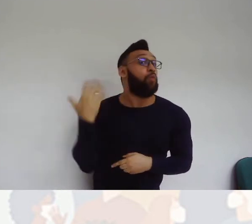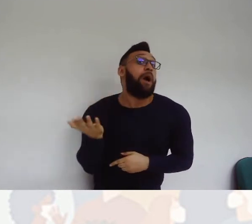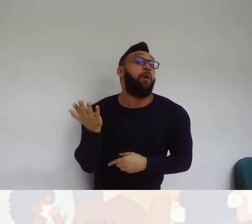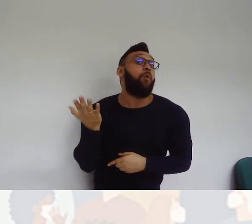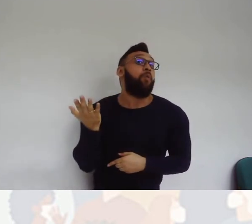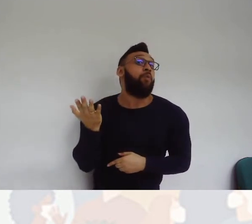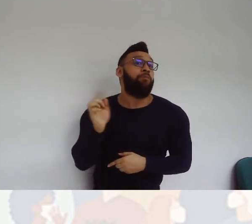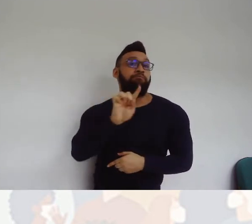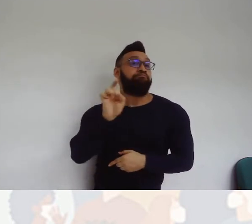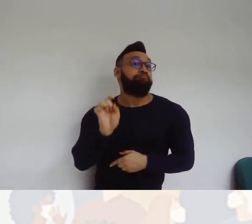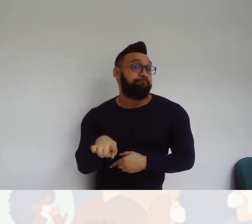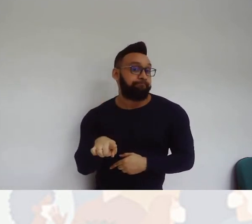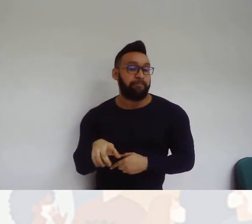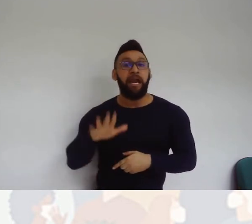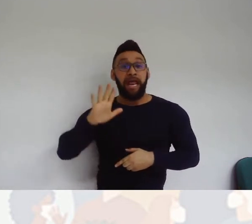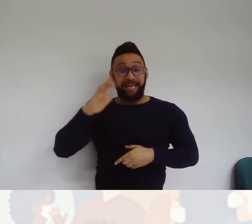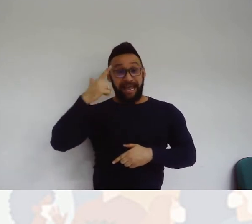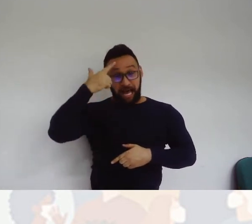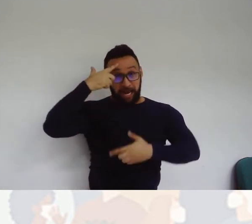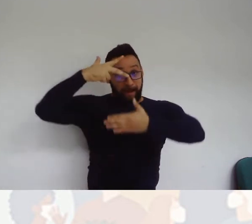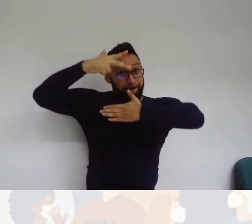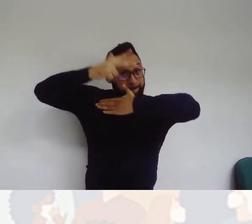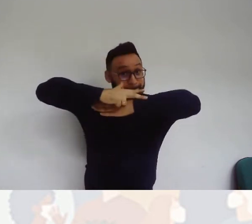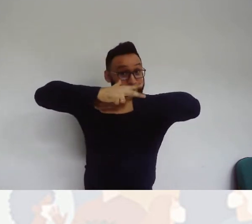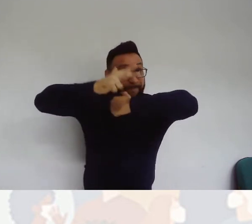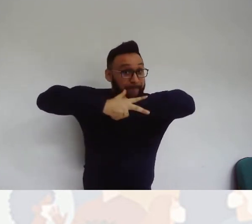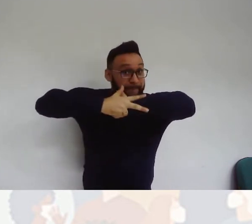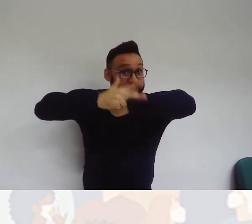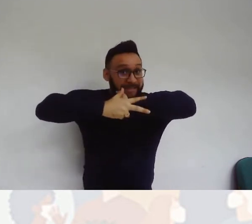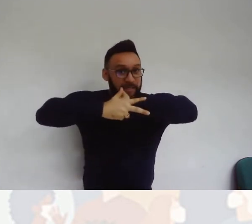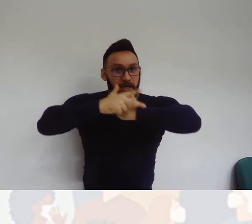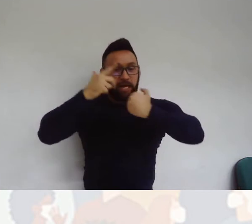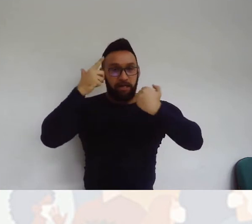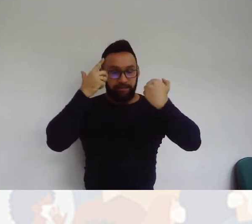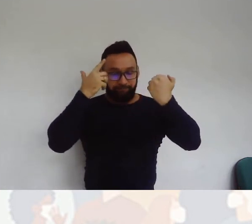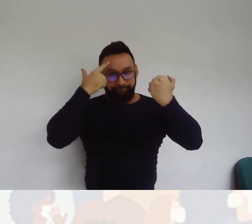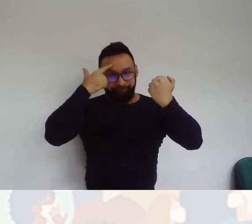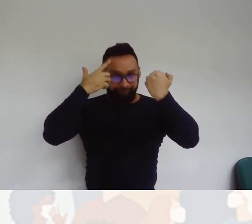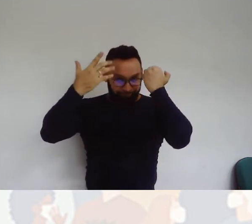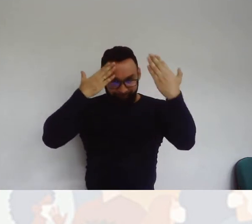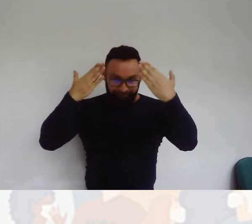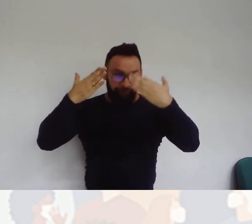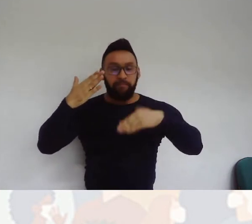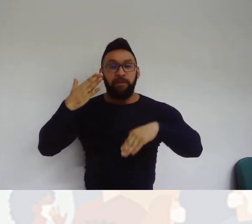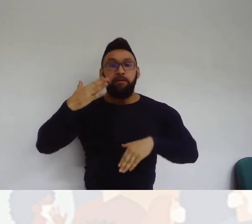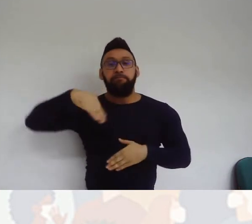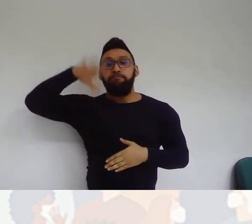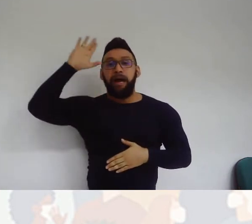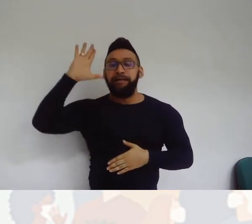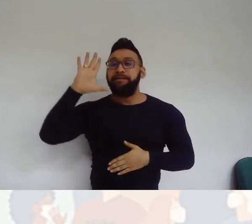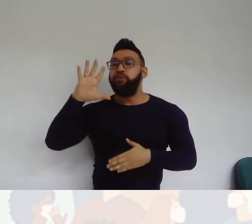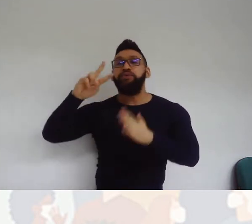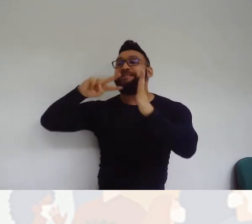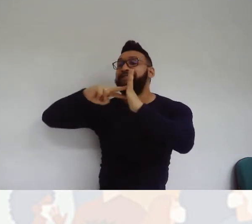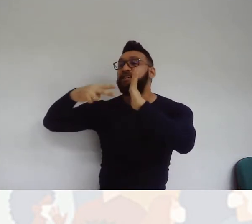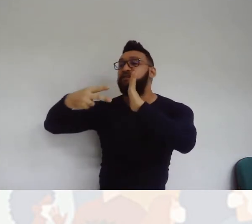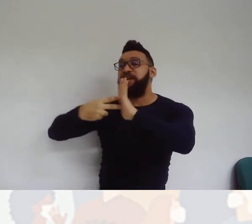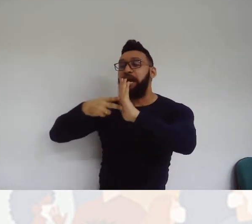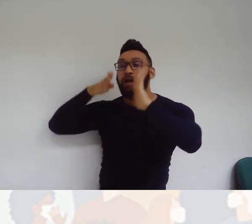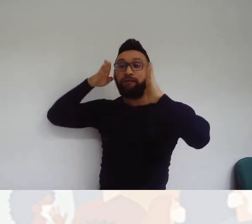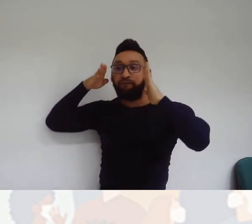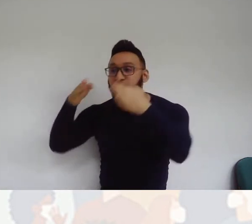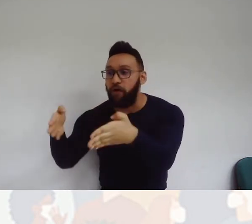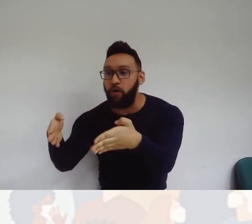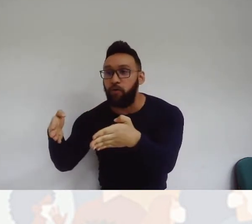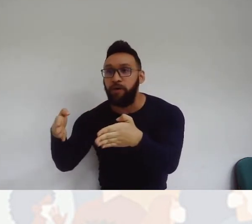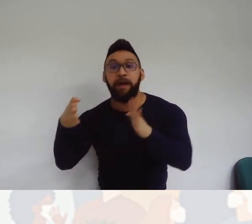E na psicanálise, você vai ter muito mais ênfase no aspecto, no símbolo, né, do que no índice. No entanto, o